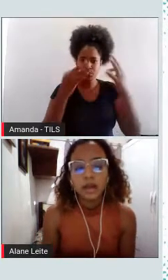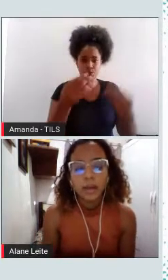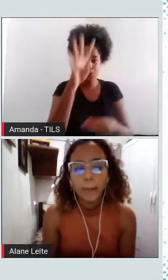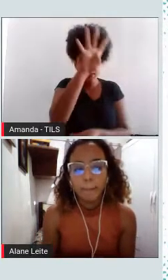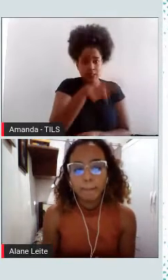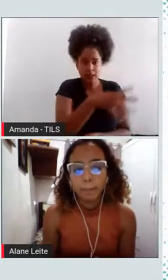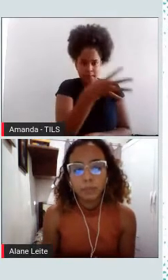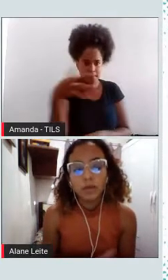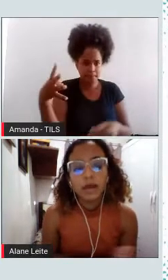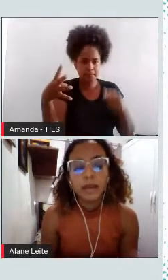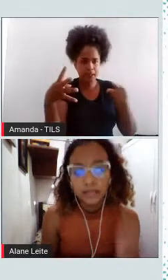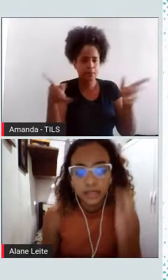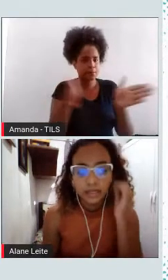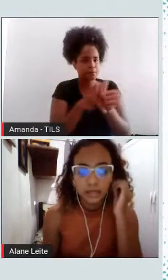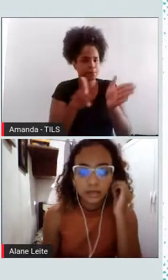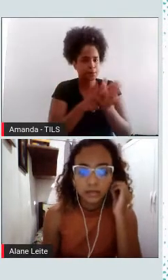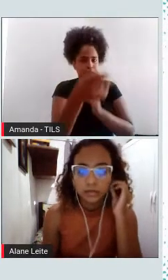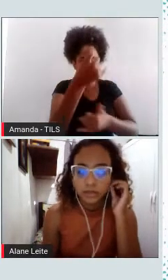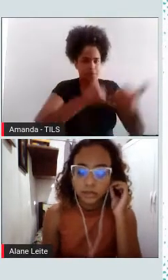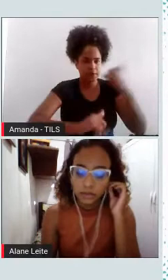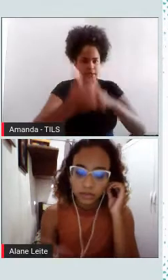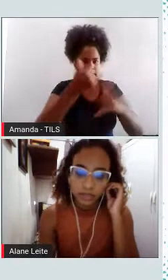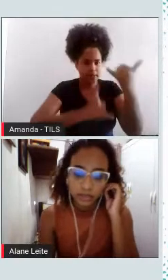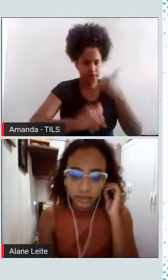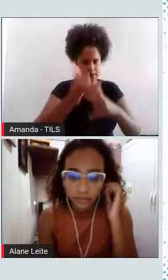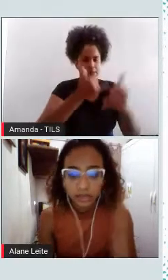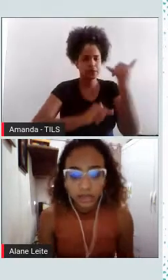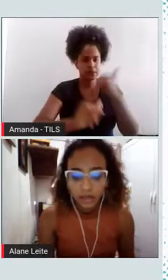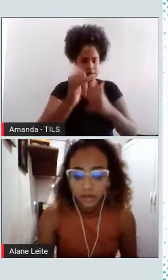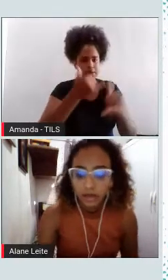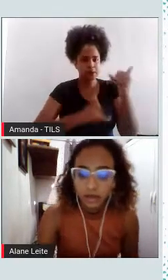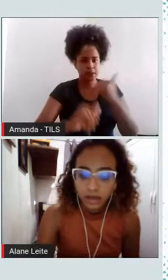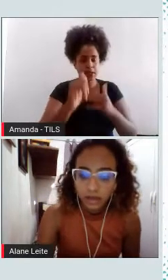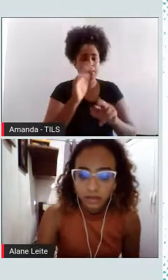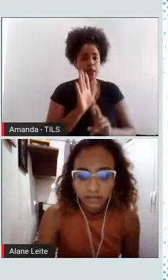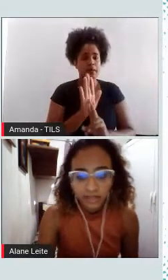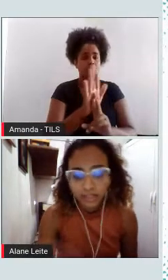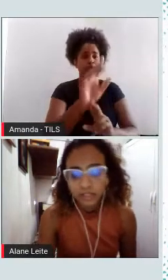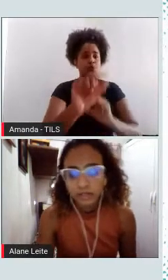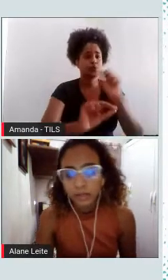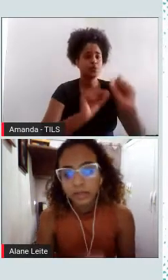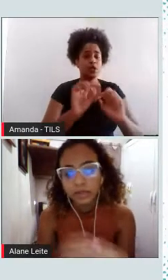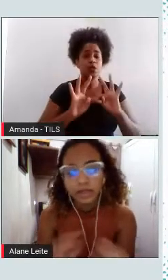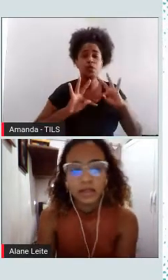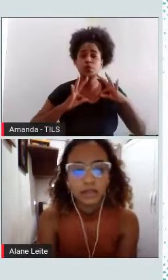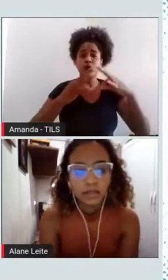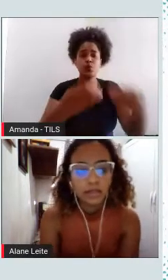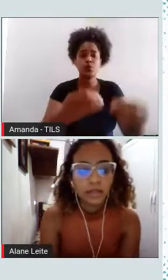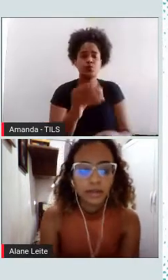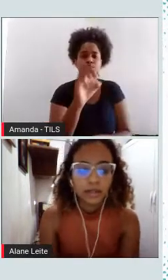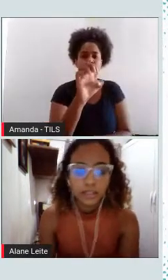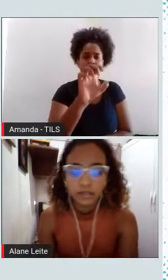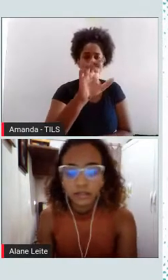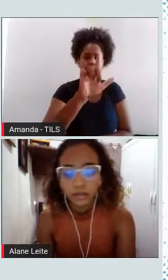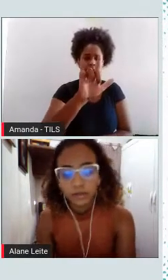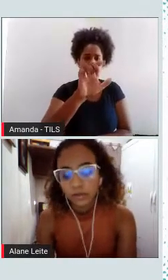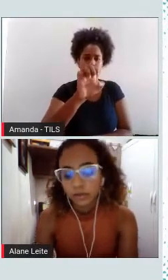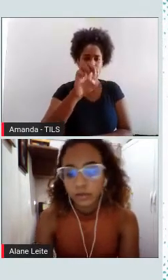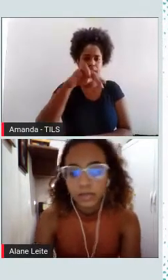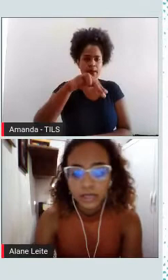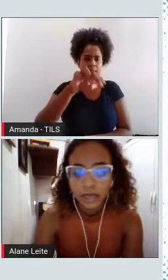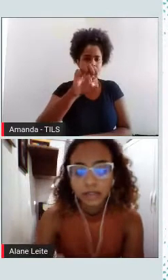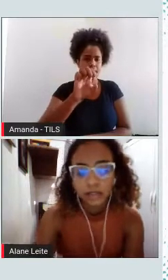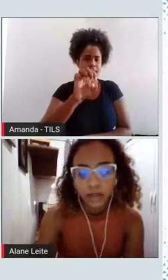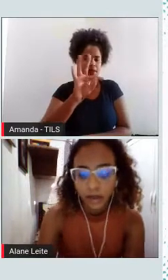mais uma representação de todos os elementos. Claro que a gente não ia poder botar, não ia dar para escrever todos